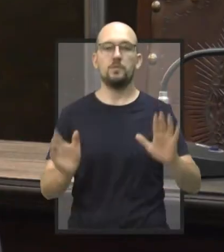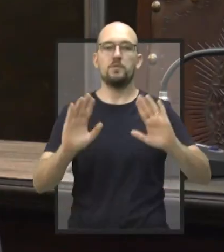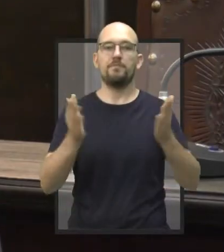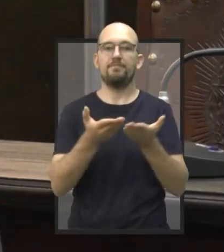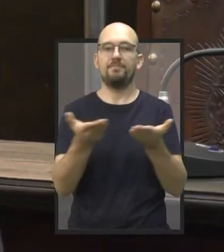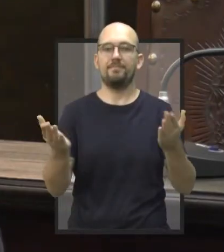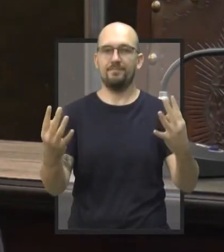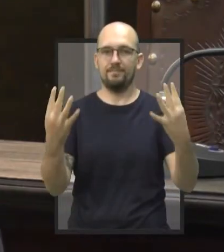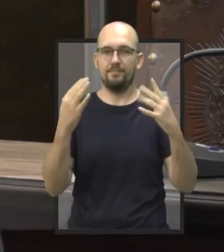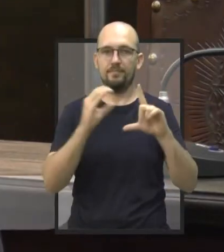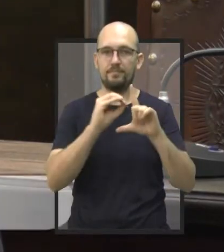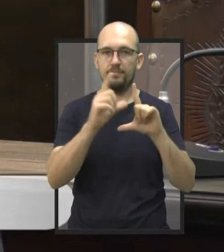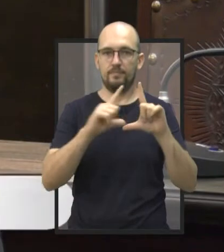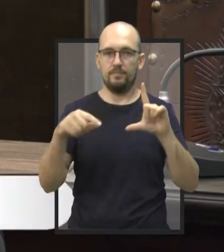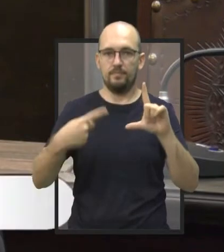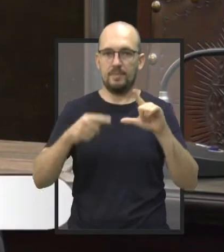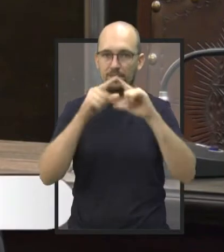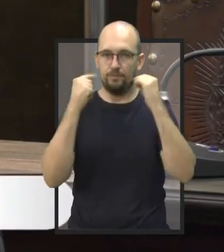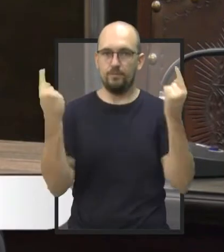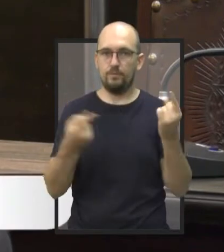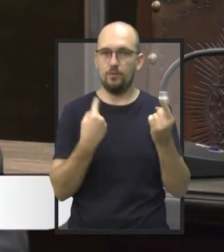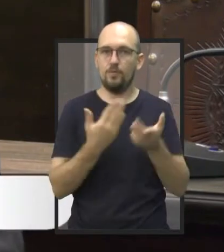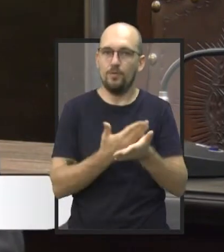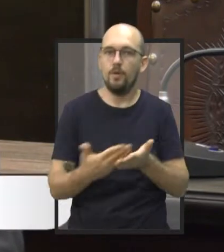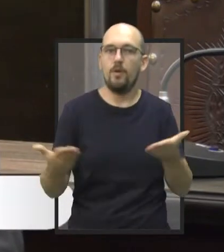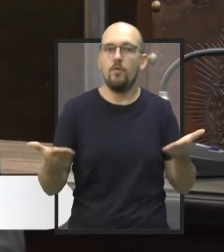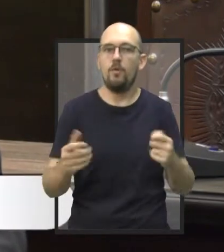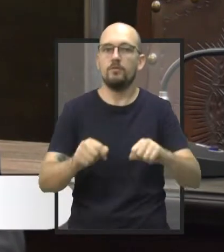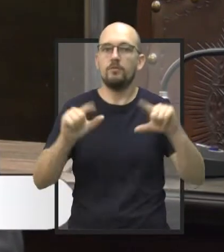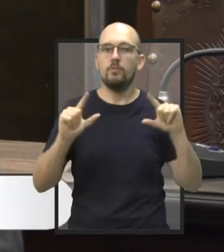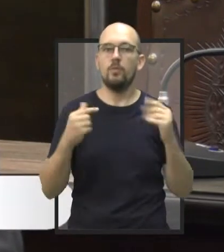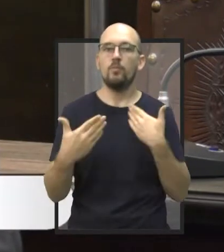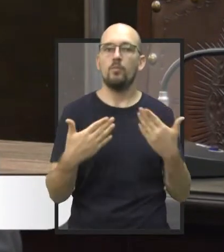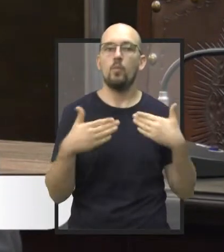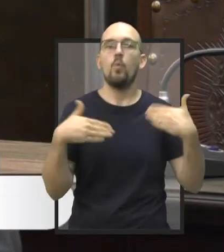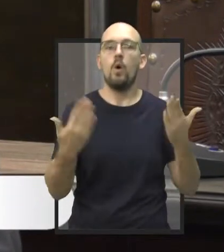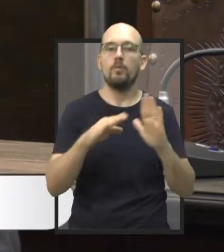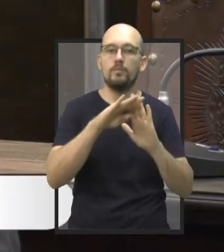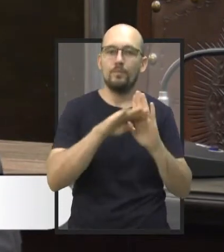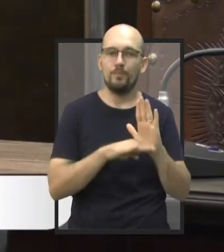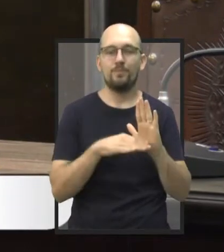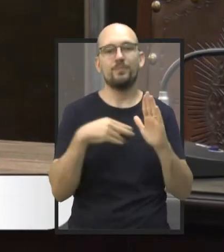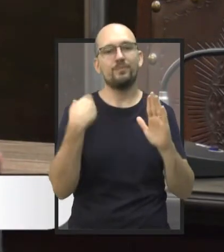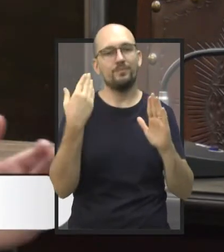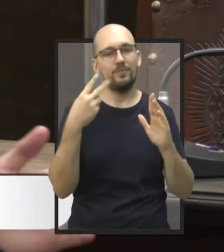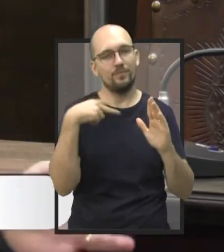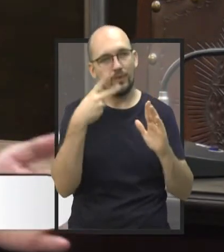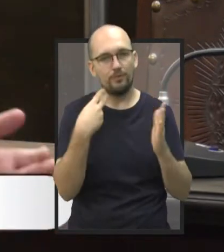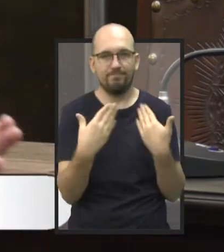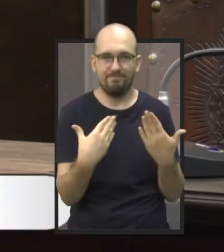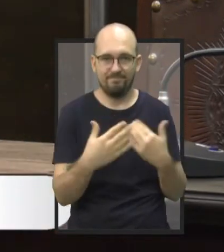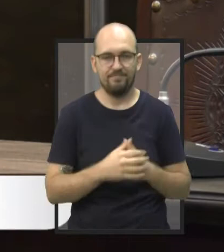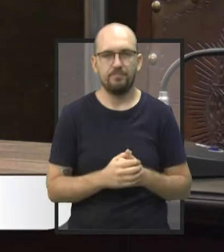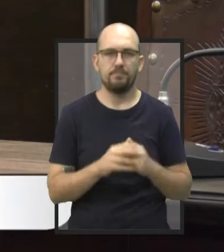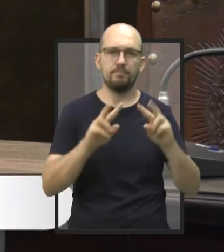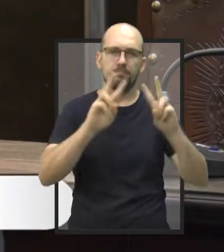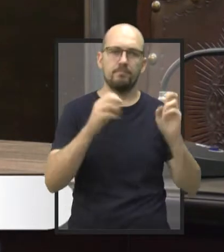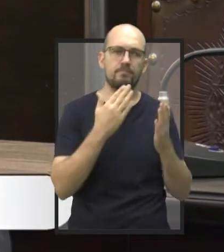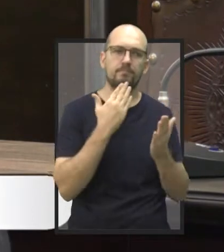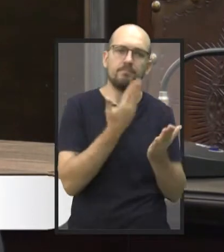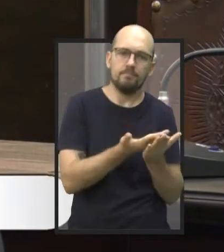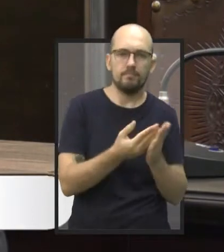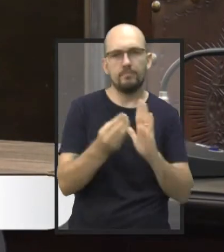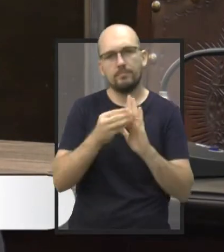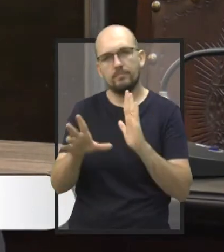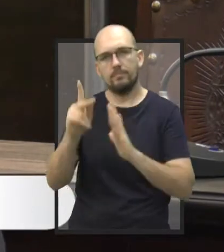Olá para você ligado na TV Câmara Jaú, está entrando no ar o programa Fala Vereador, requerimentos, indicações, projetos